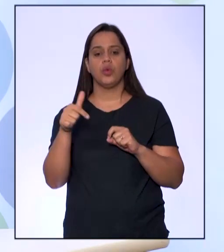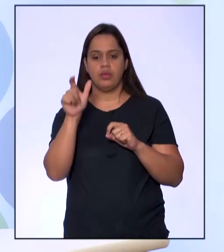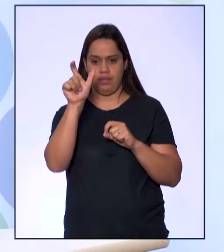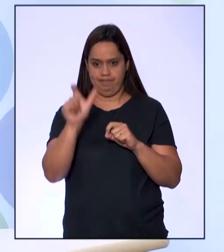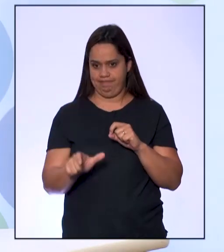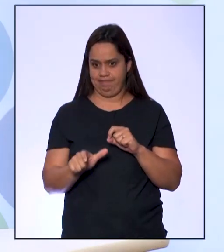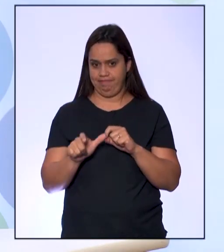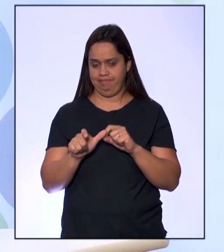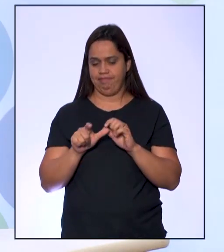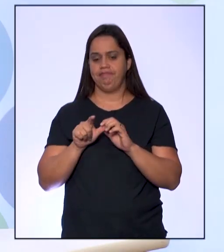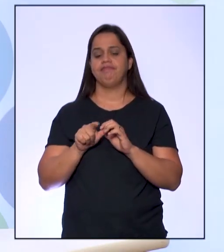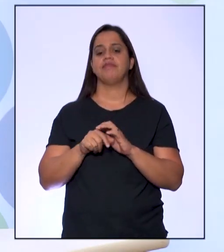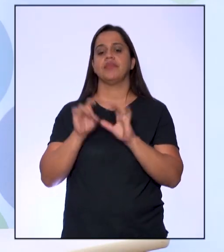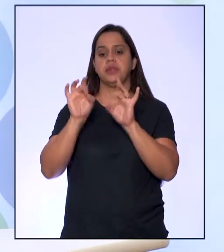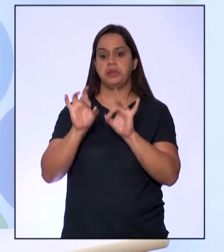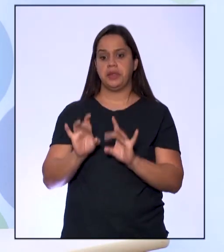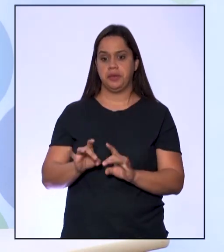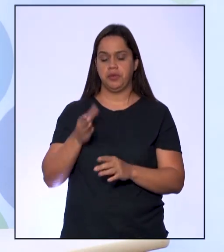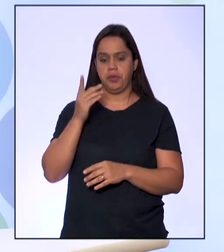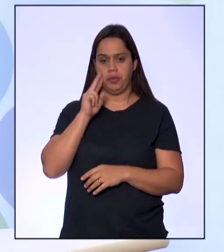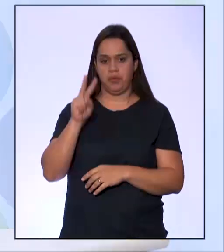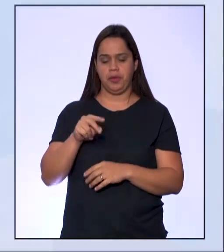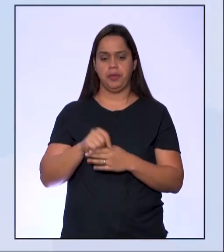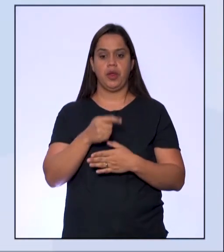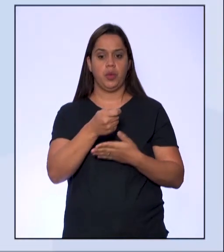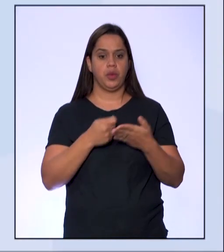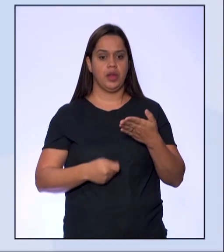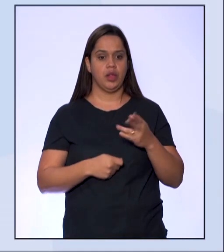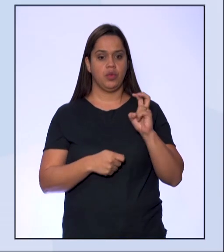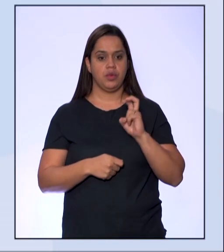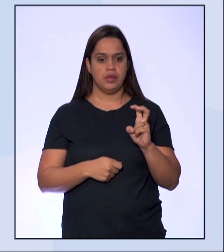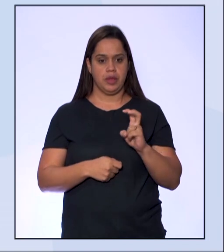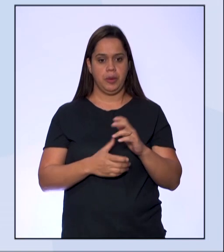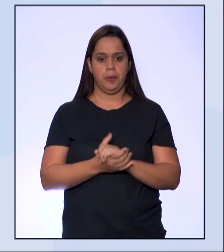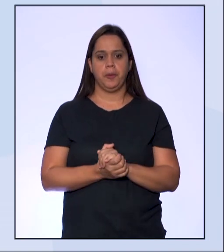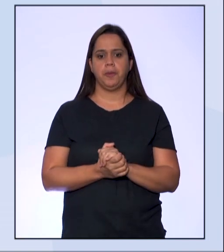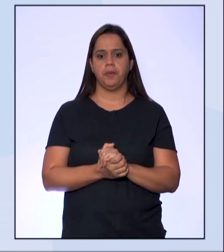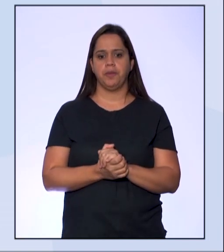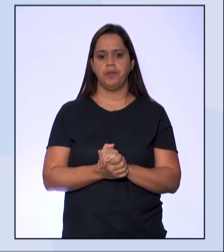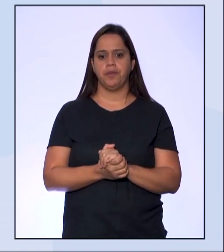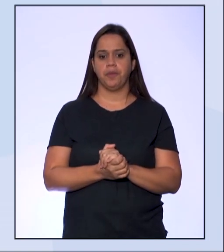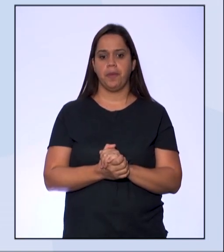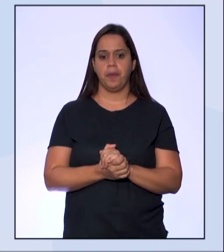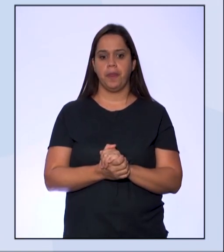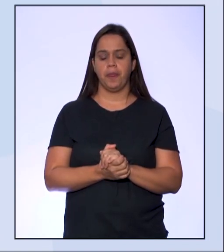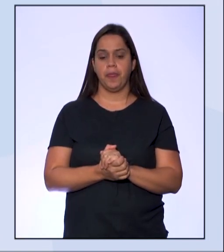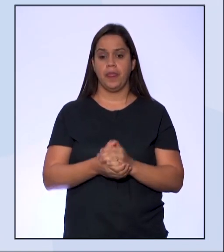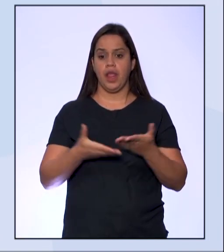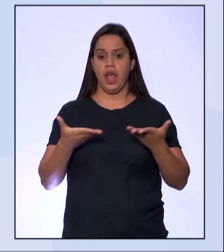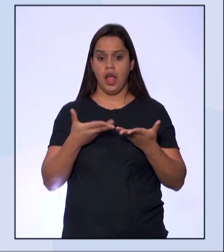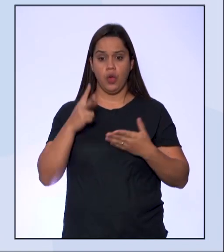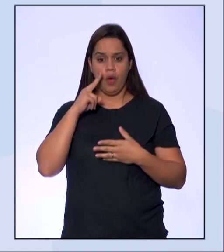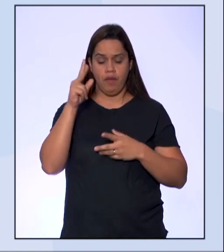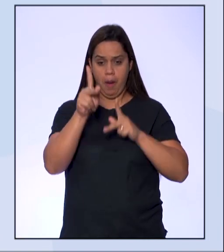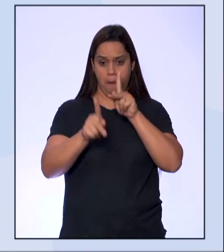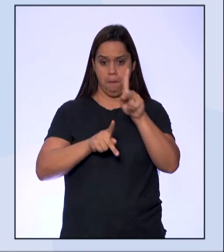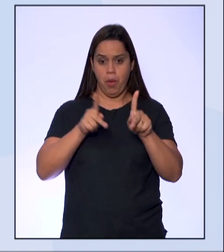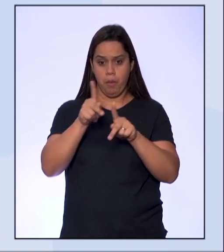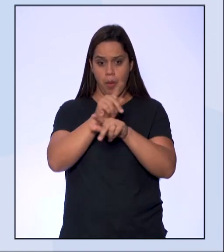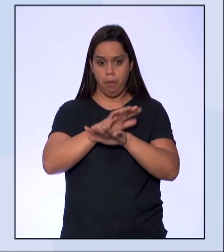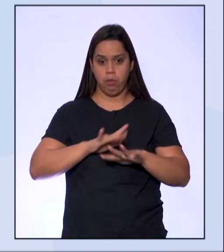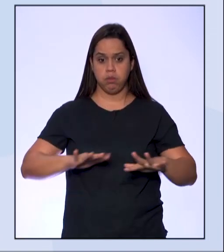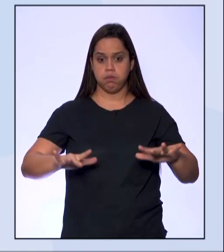especialista. Lê pra gente, Mônica, Olha, por favor. no texto 5, gente. Em meio a tamanha popularidade,